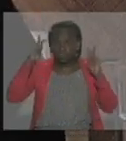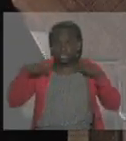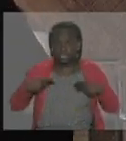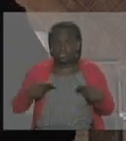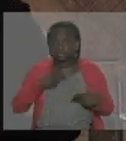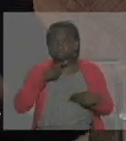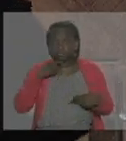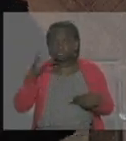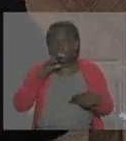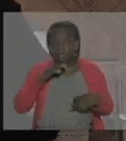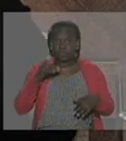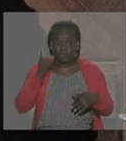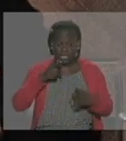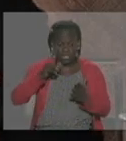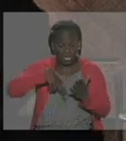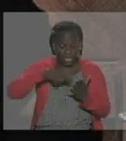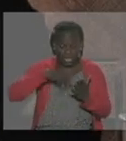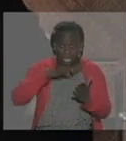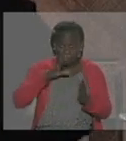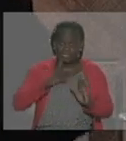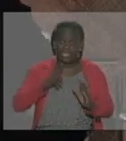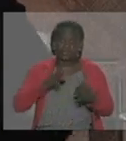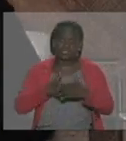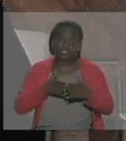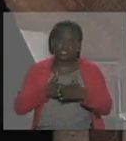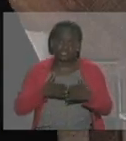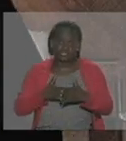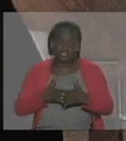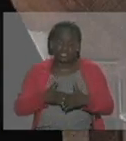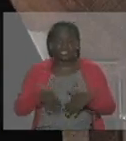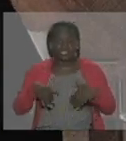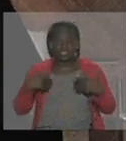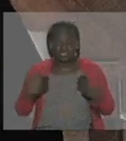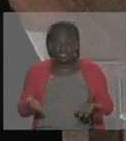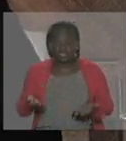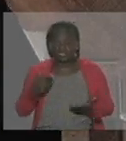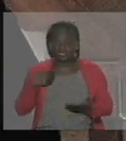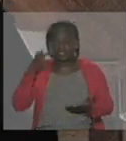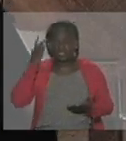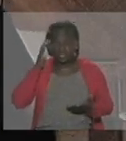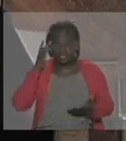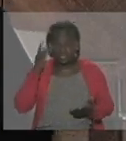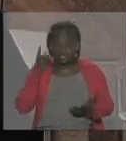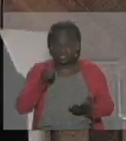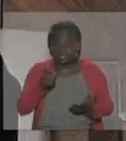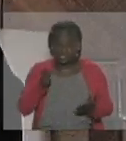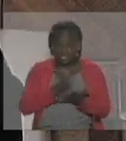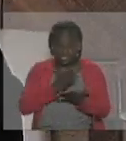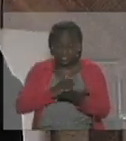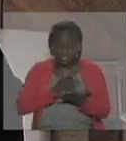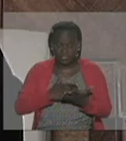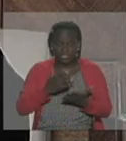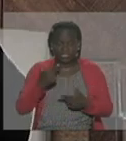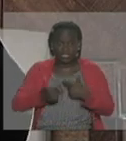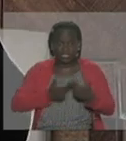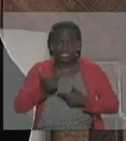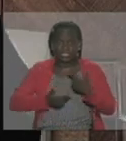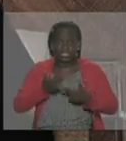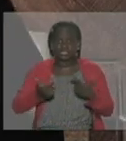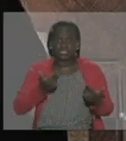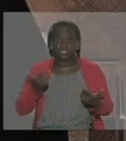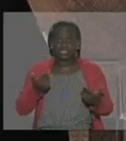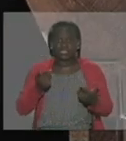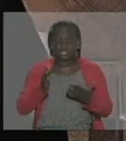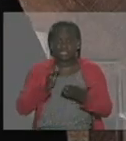capacidade humana que por mais rápido que se Leia Tem um limite né então eu acho que essa esse caráter do livro torna a